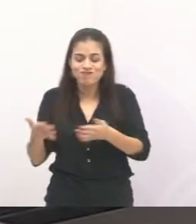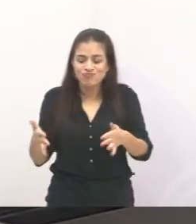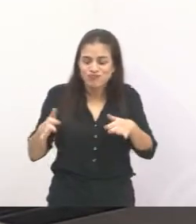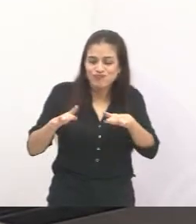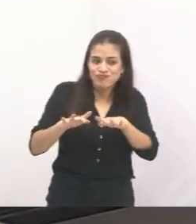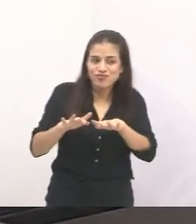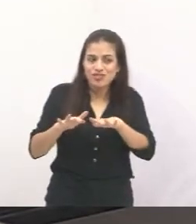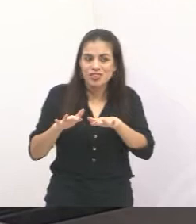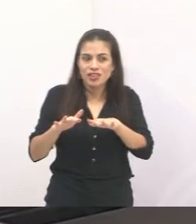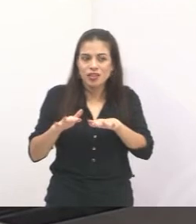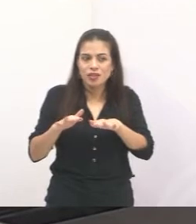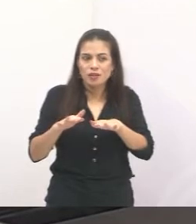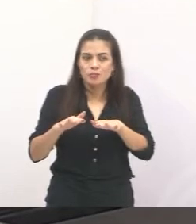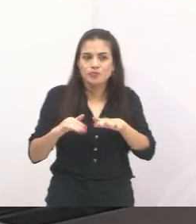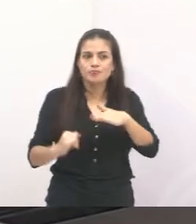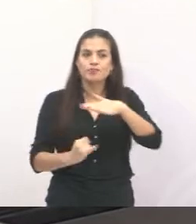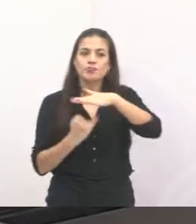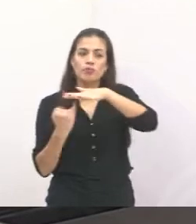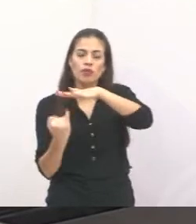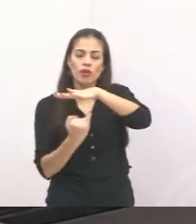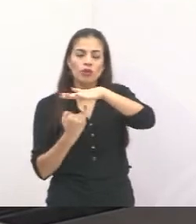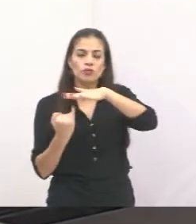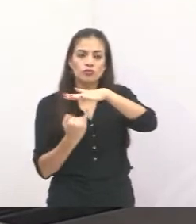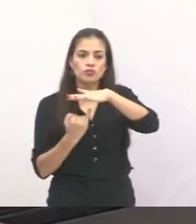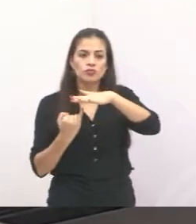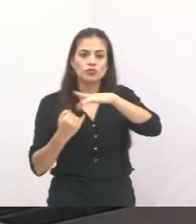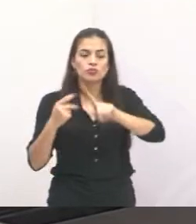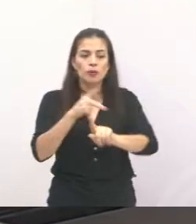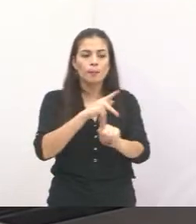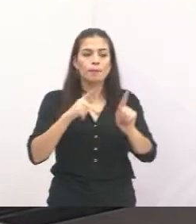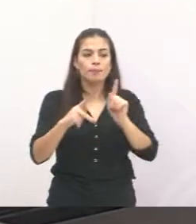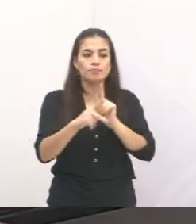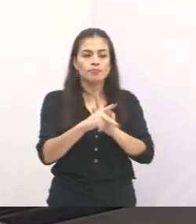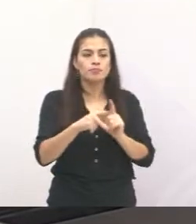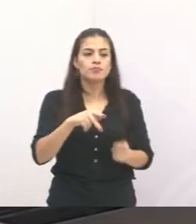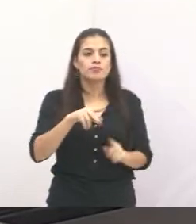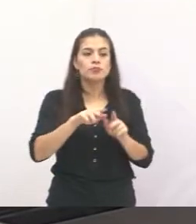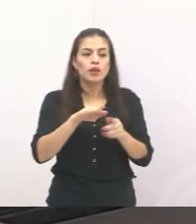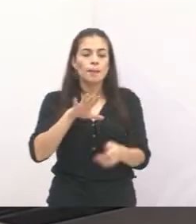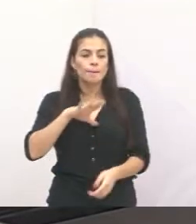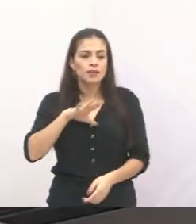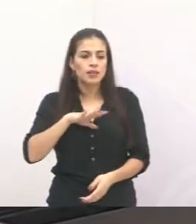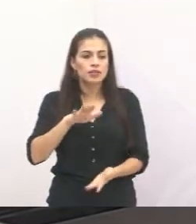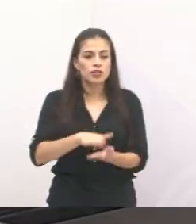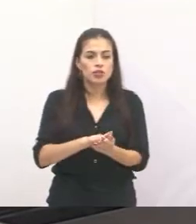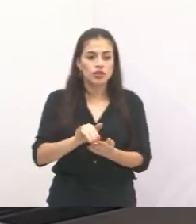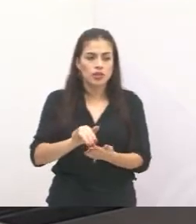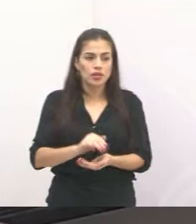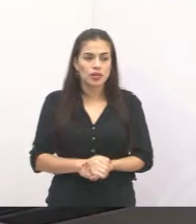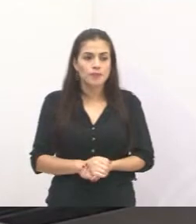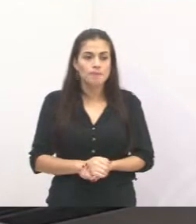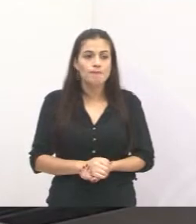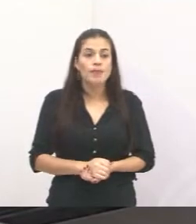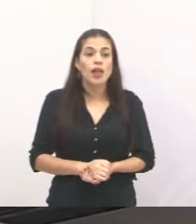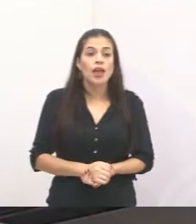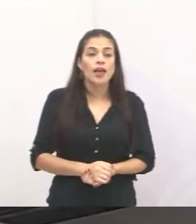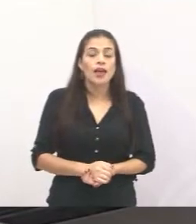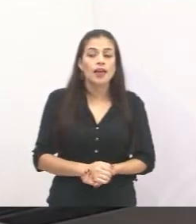IPMJ, o município perde o direito de fazer esses parcelamentos